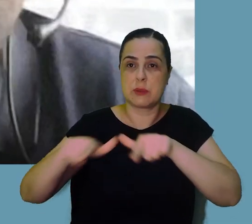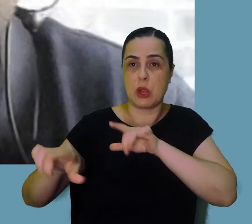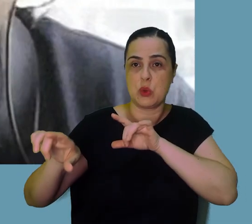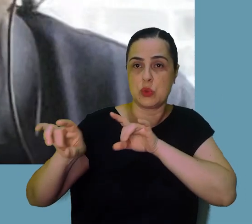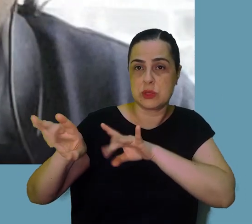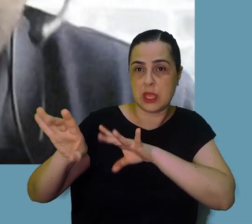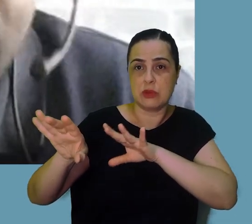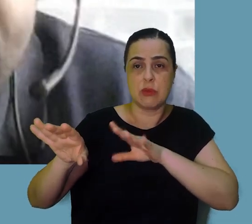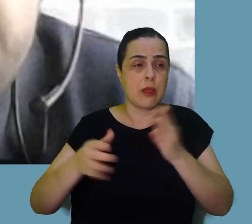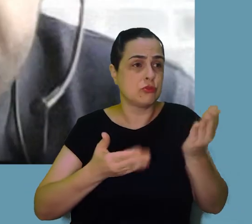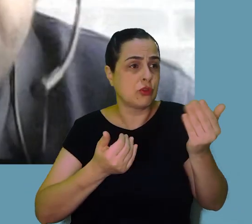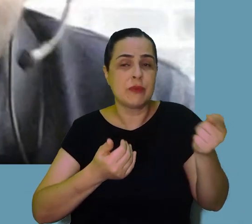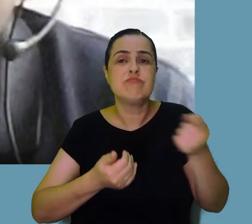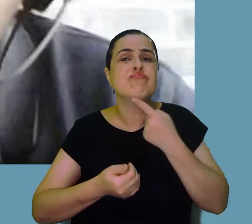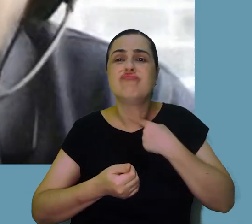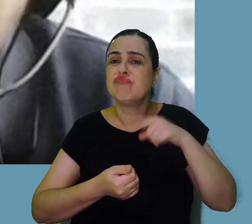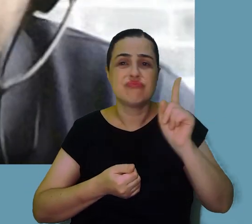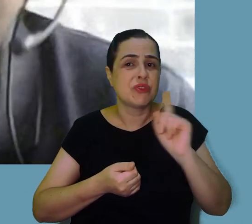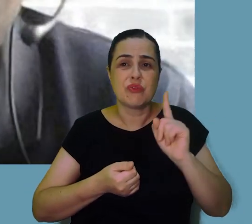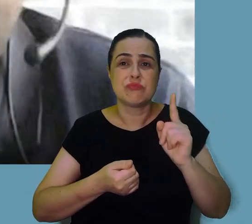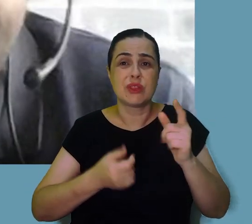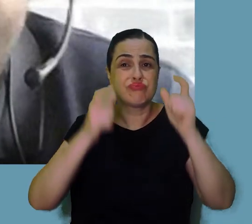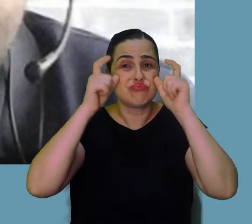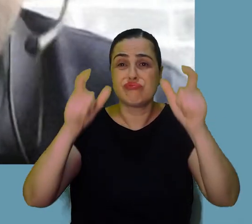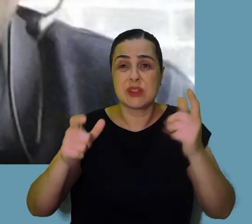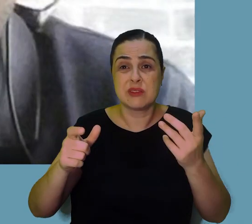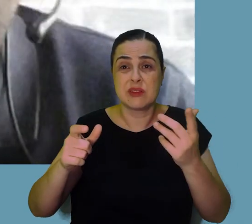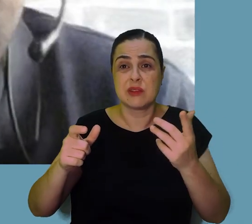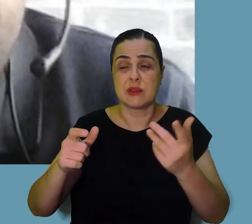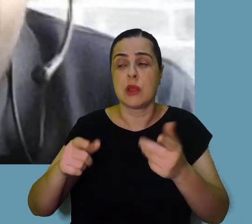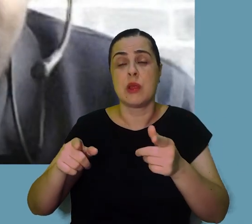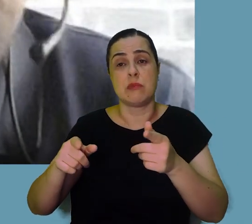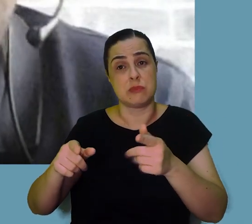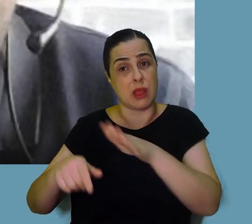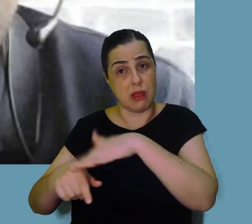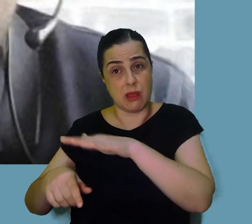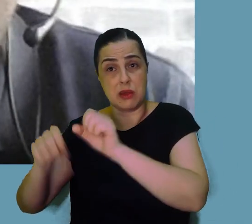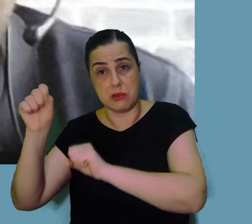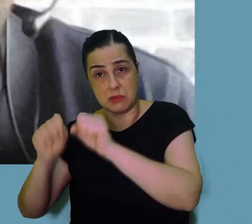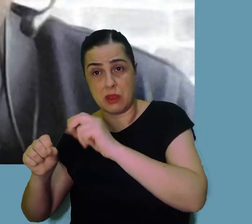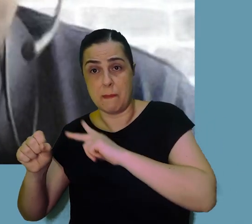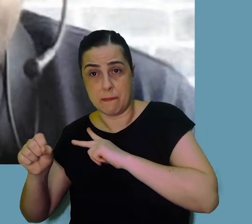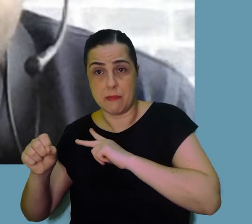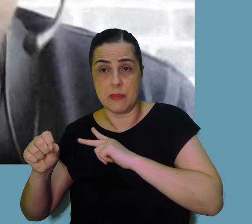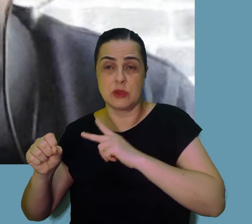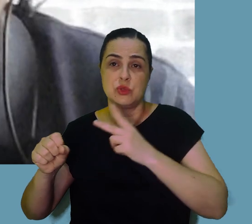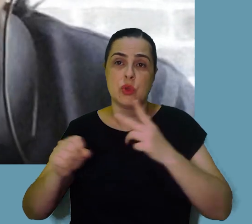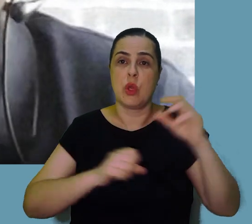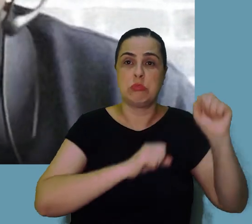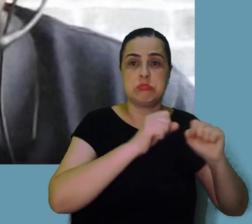juventude. E não existe incentivo, nem público e nem privado, para que esses jovens possam estar